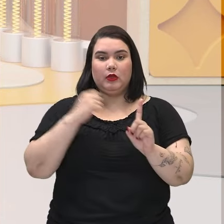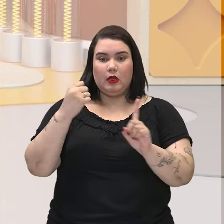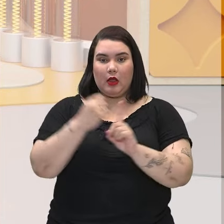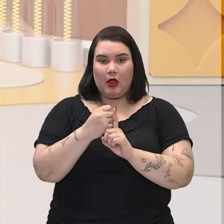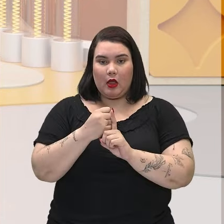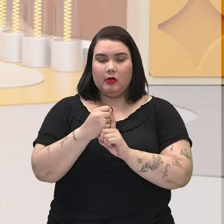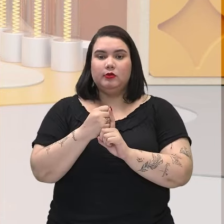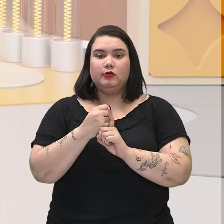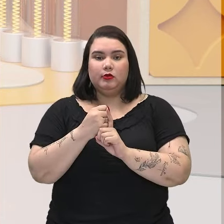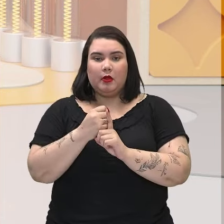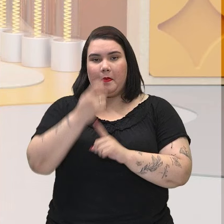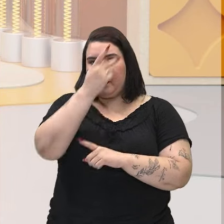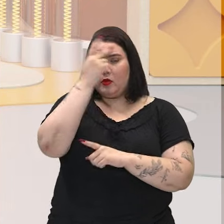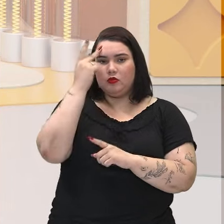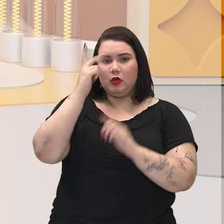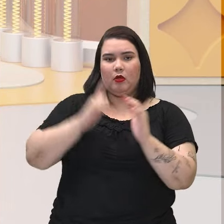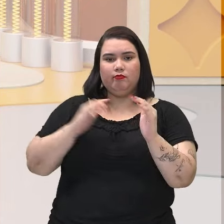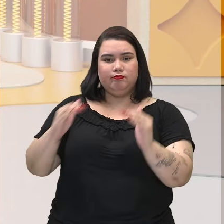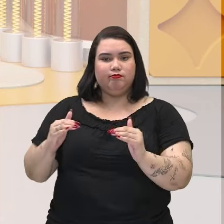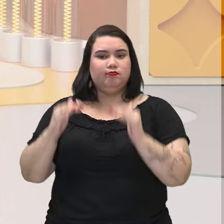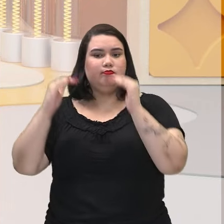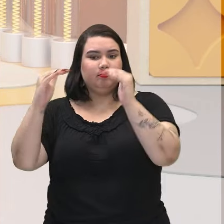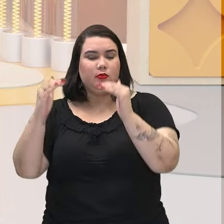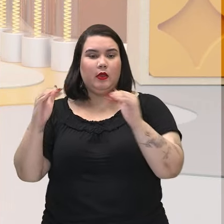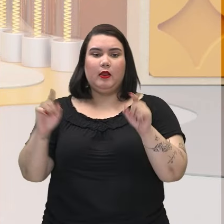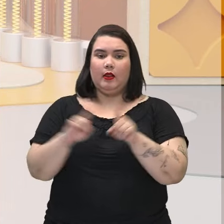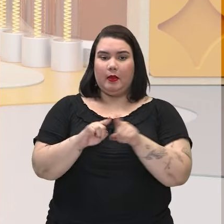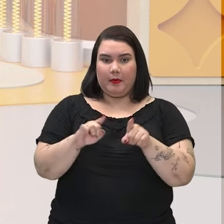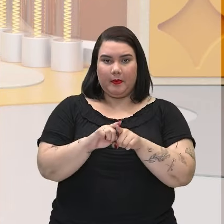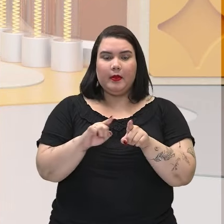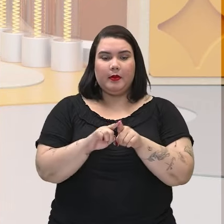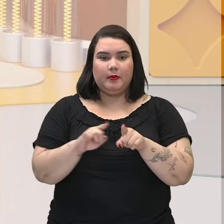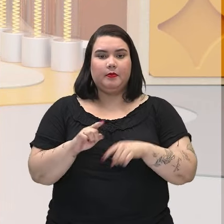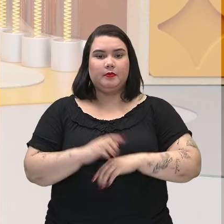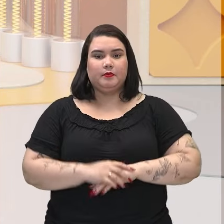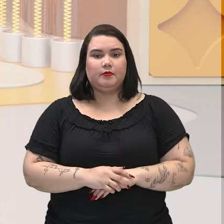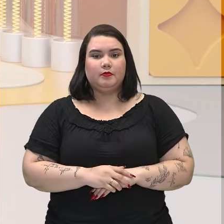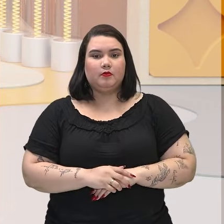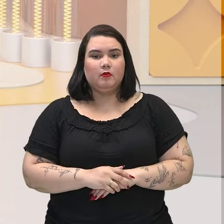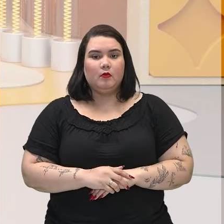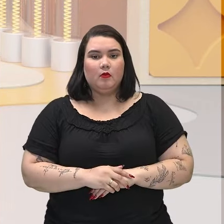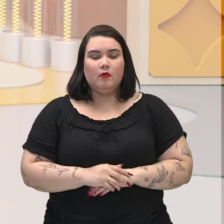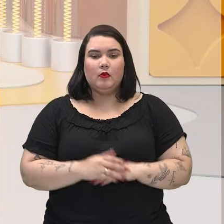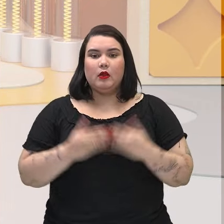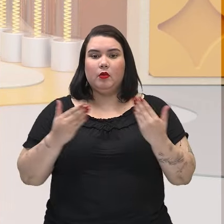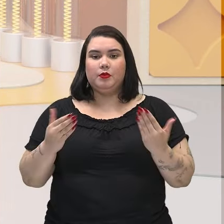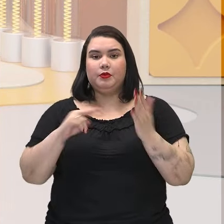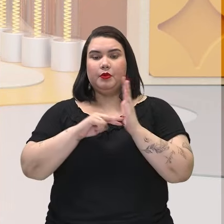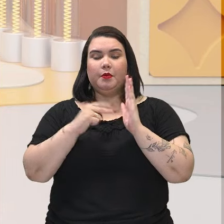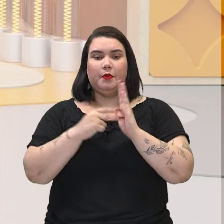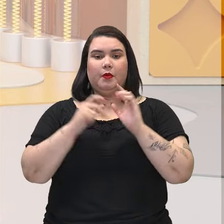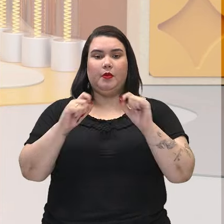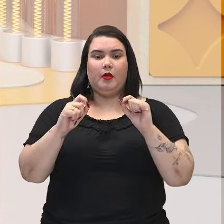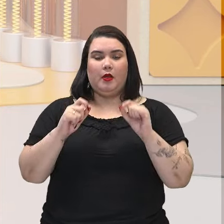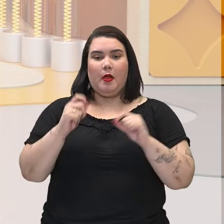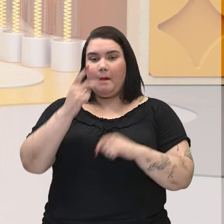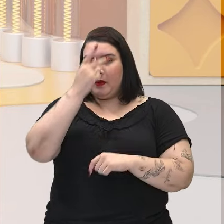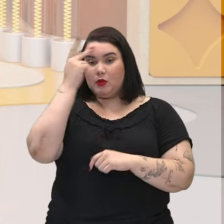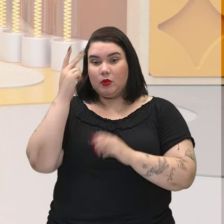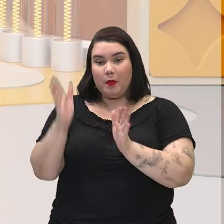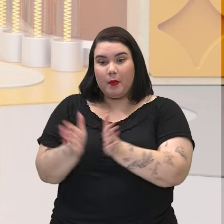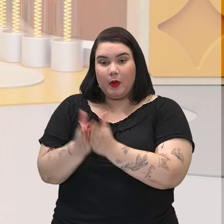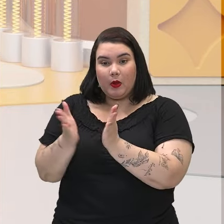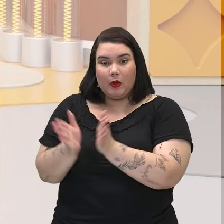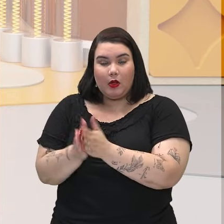e gente de mais alta patente também, de mais alto status social. Então isso quer dizer que as pessoas mais empobrecidas não